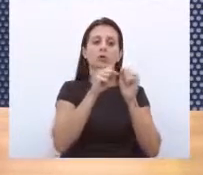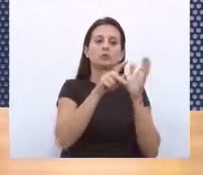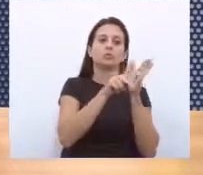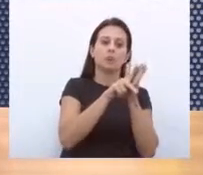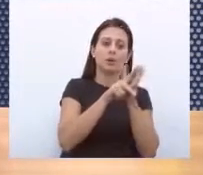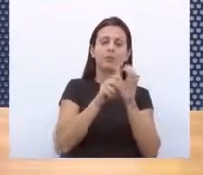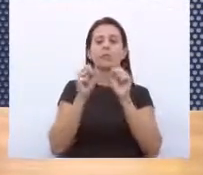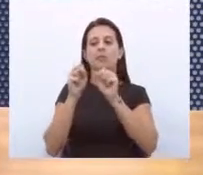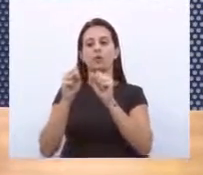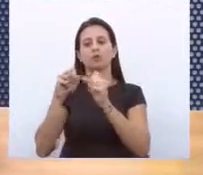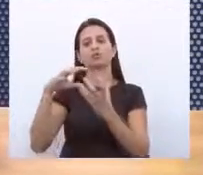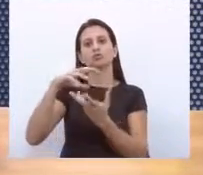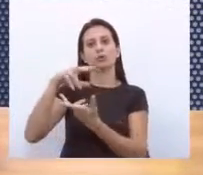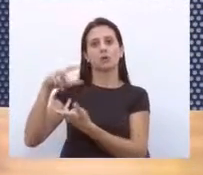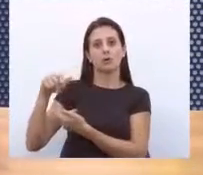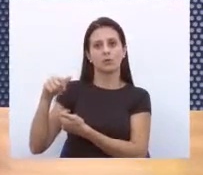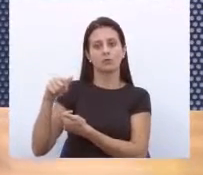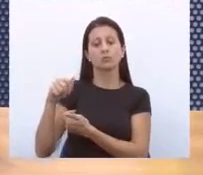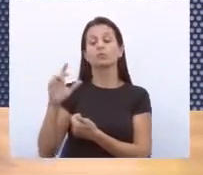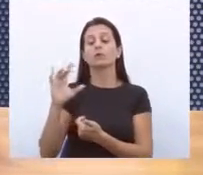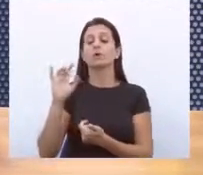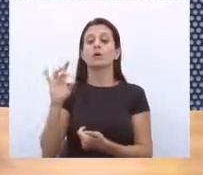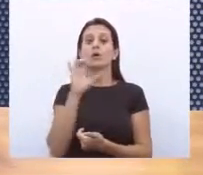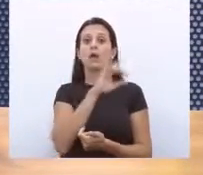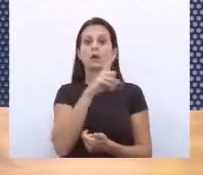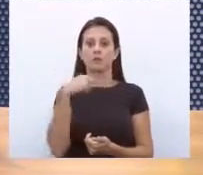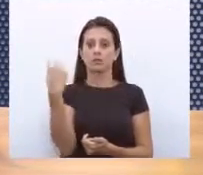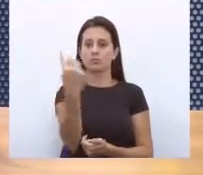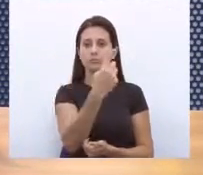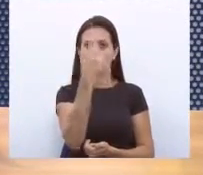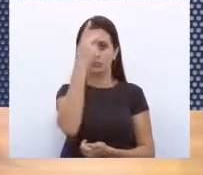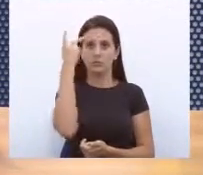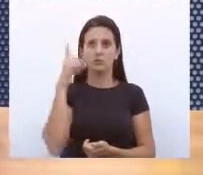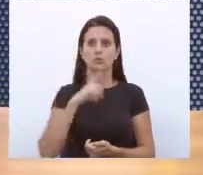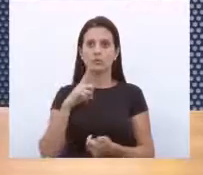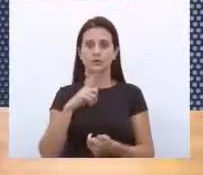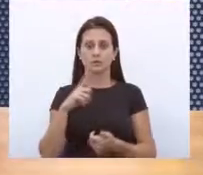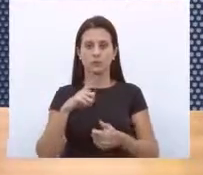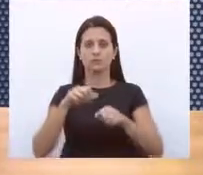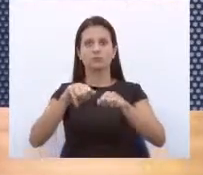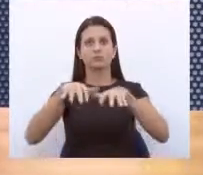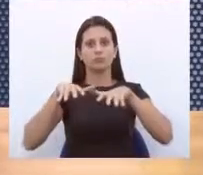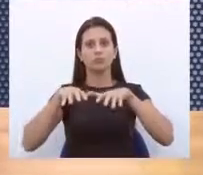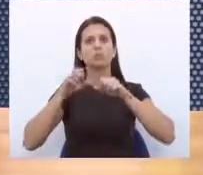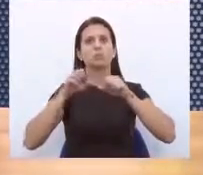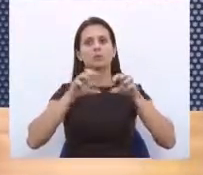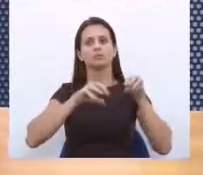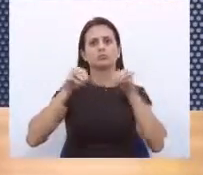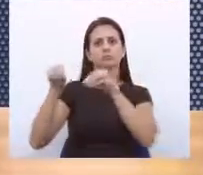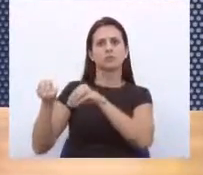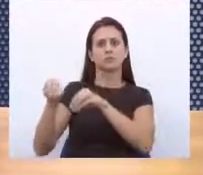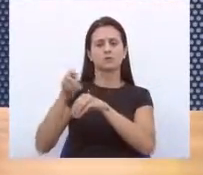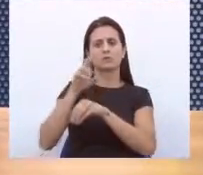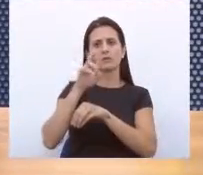o regime geral. Cada um dos servidores que está aqui, esse que eu me referi, eles podem ser todos transferidos para o regime geral.